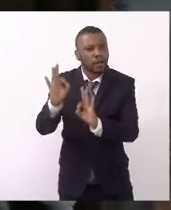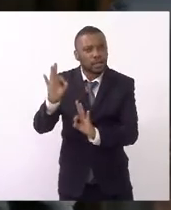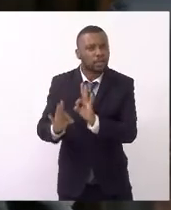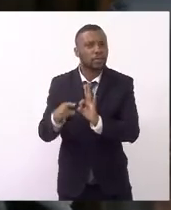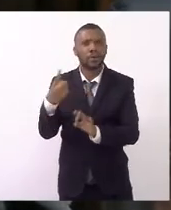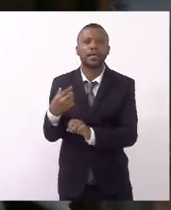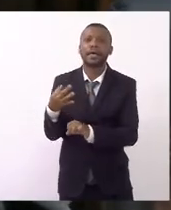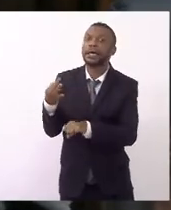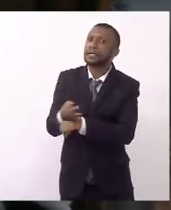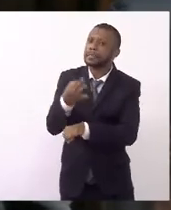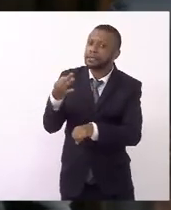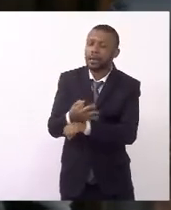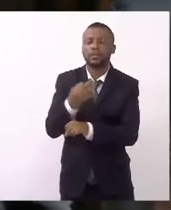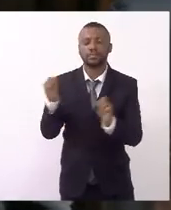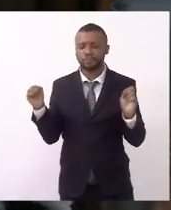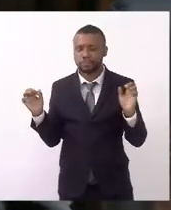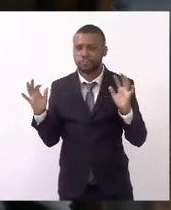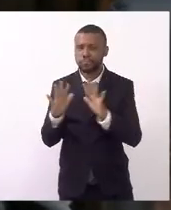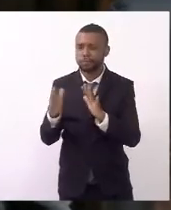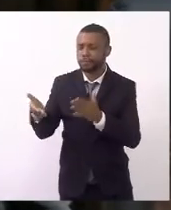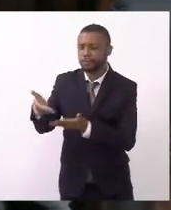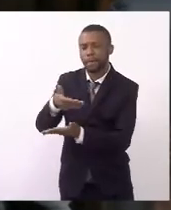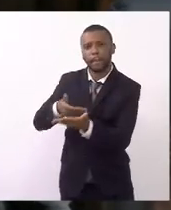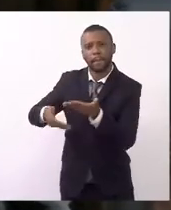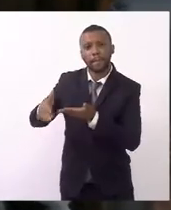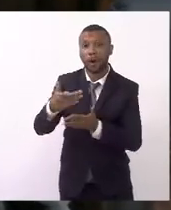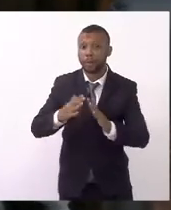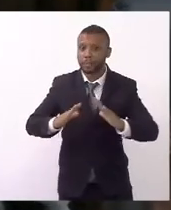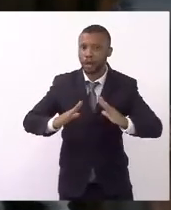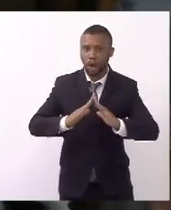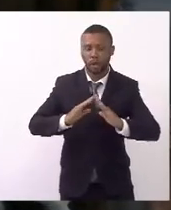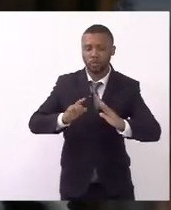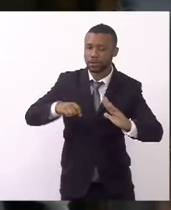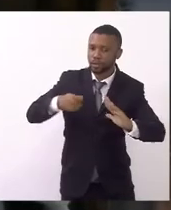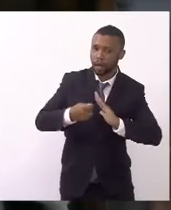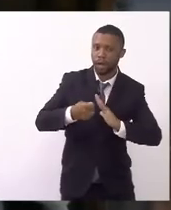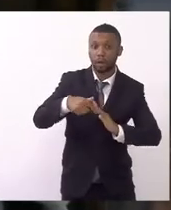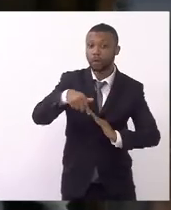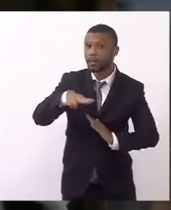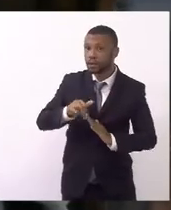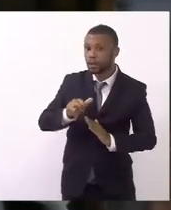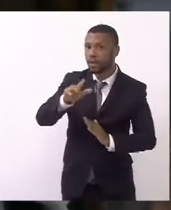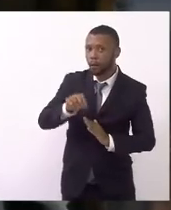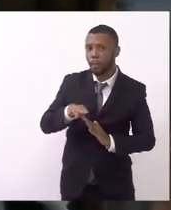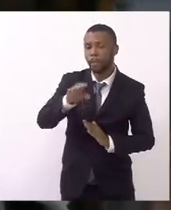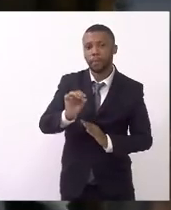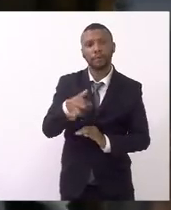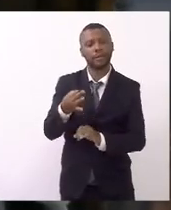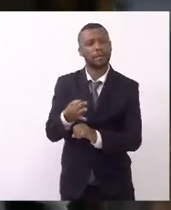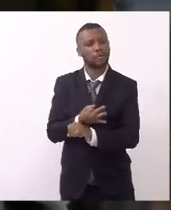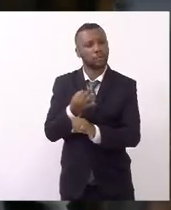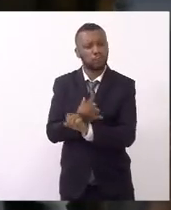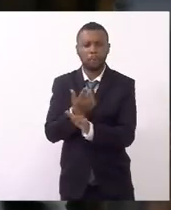já que longamento os terreiros são os quilombos que resistem e a gente também precisa tomar todos os